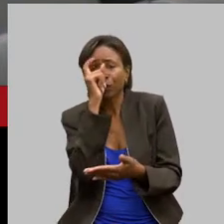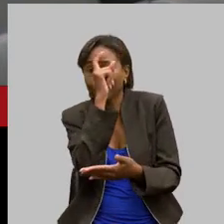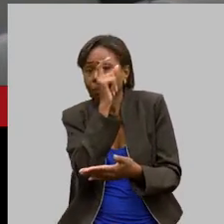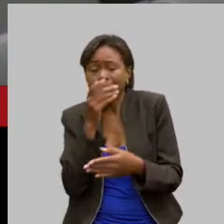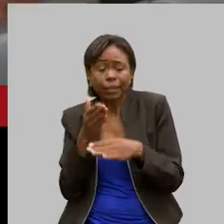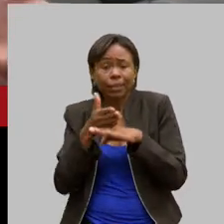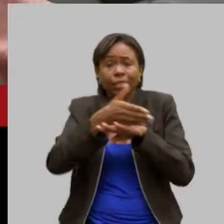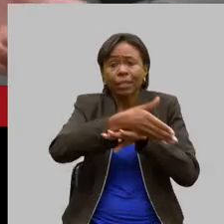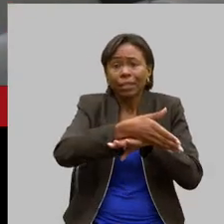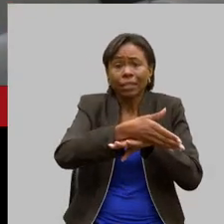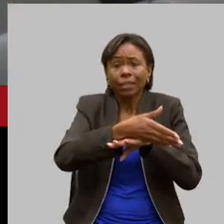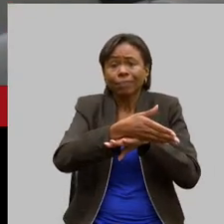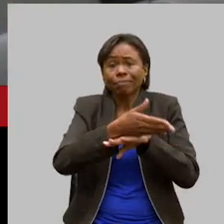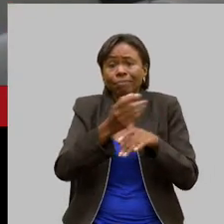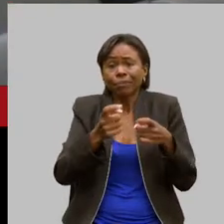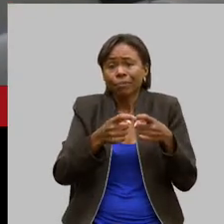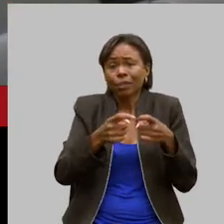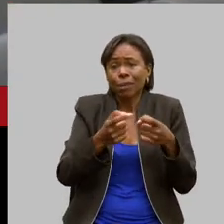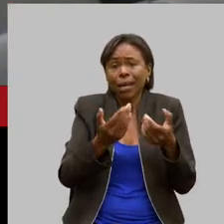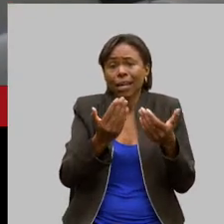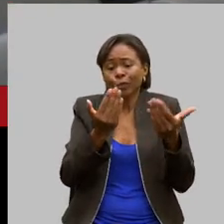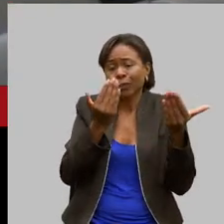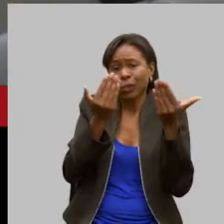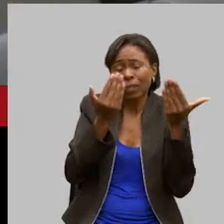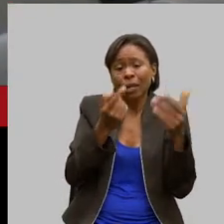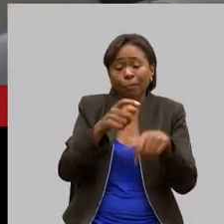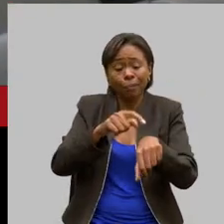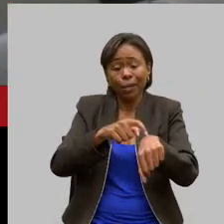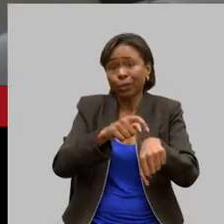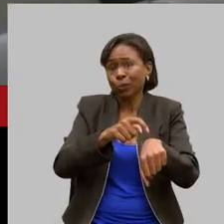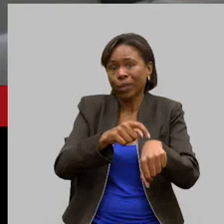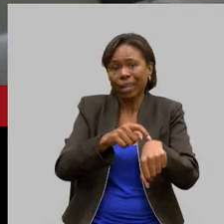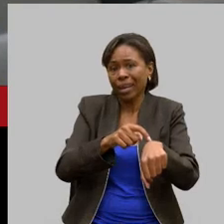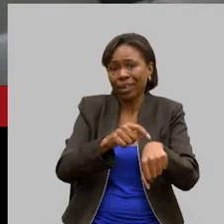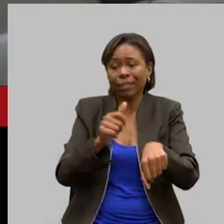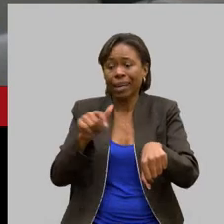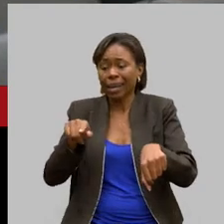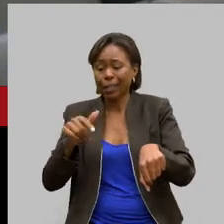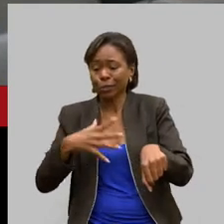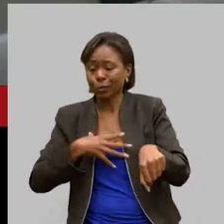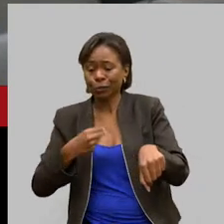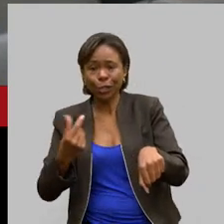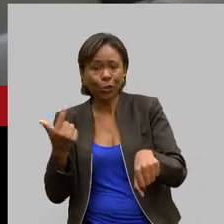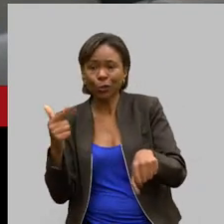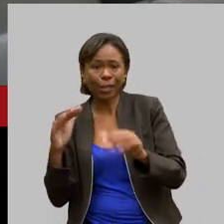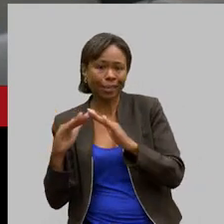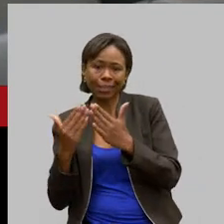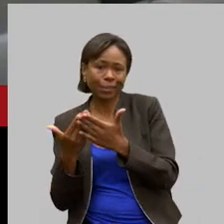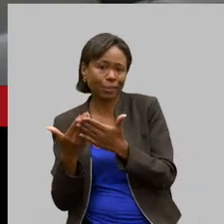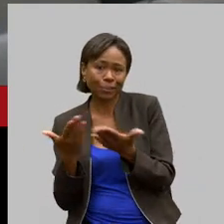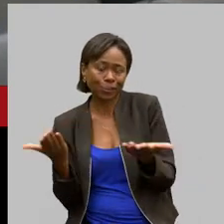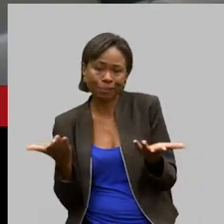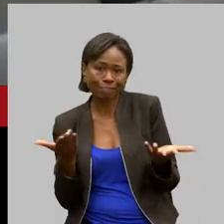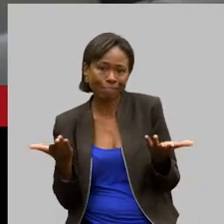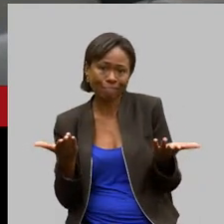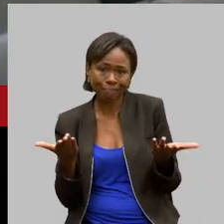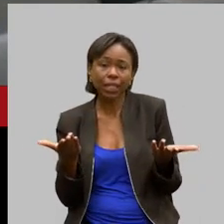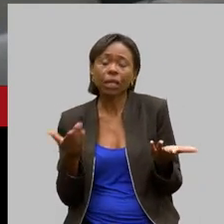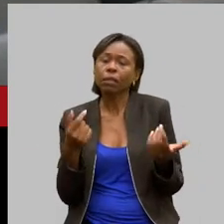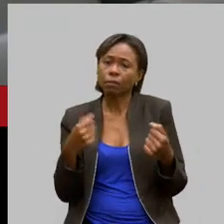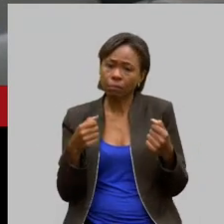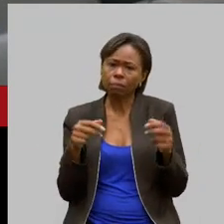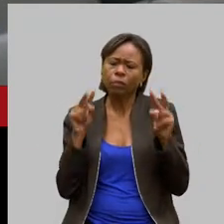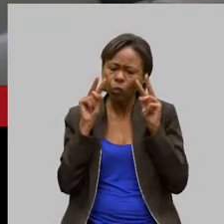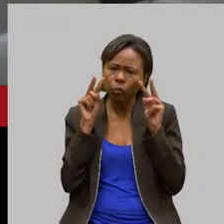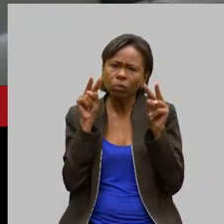horário às vezes não é no horário que a criança tá na escola então que eles possam ter eh um olhar direcionado para